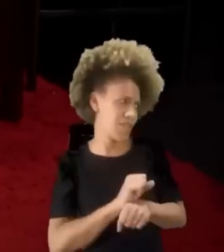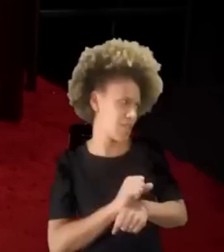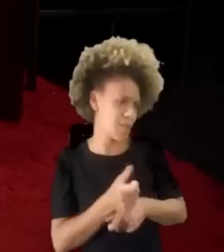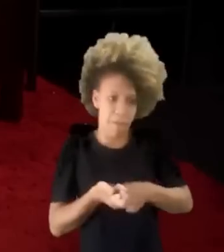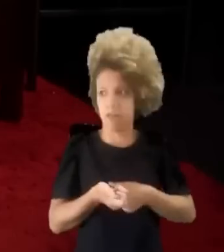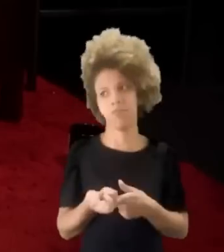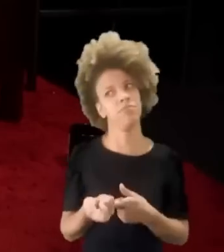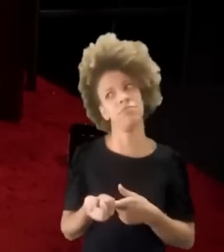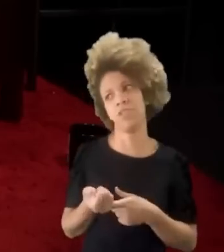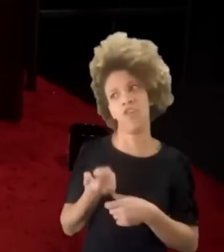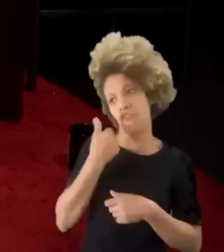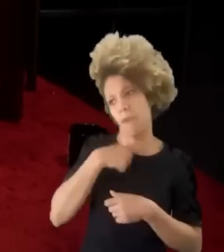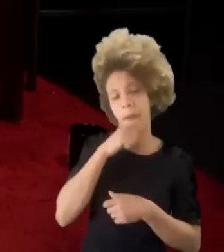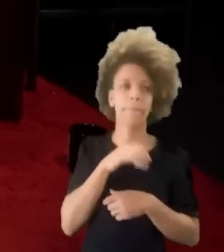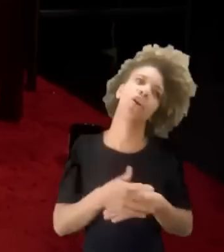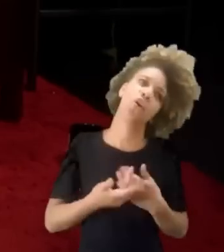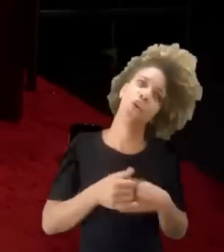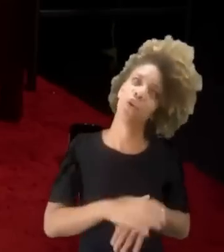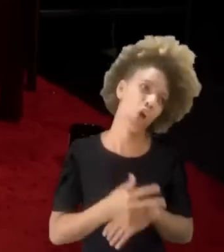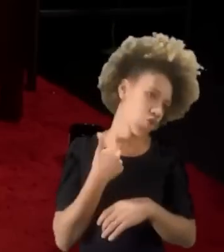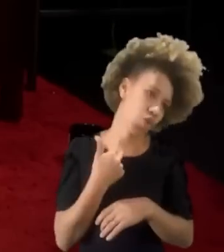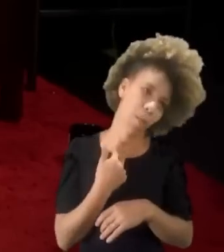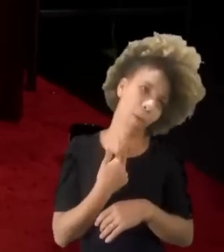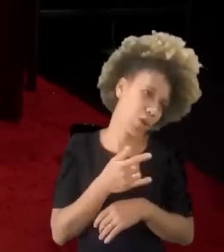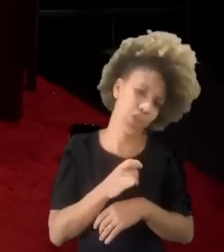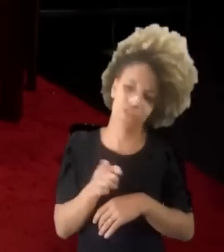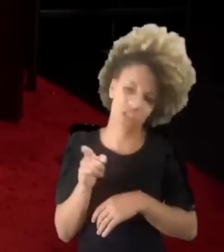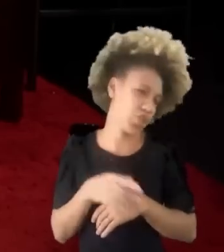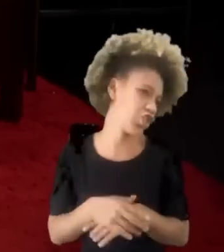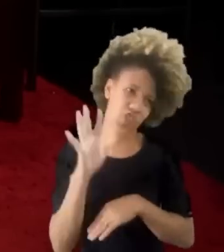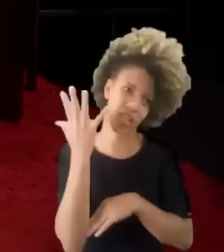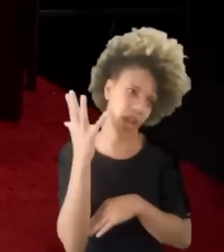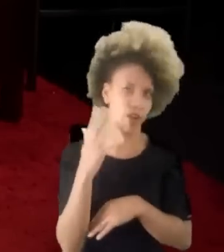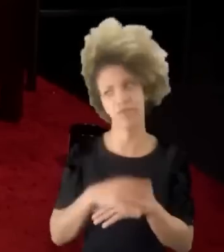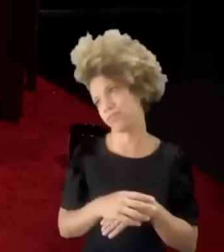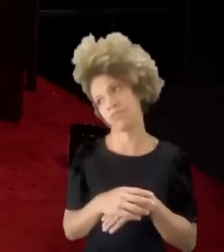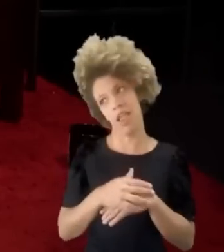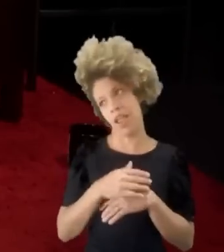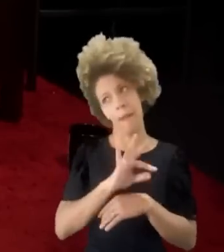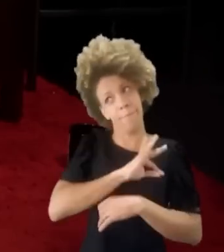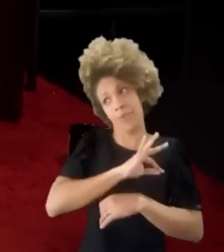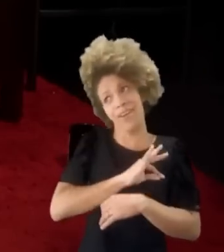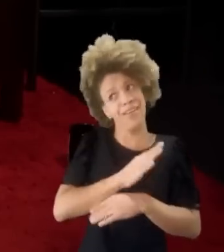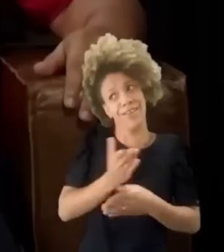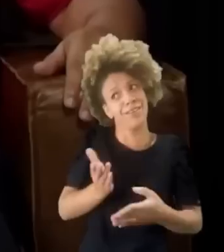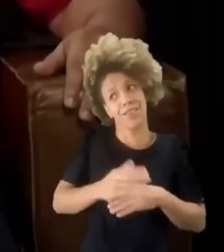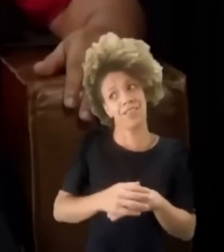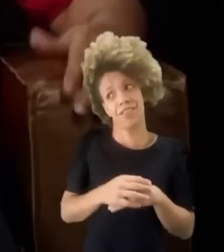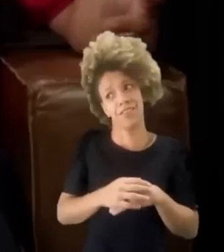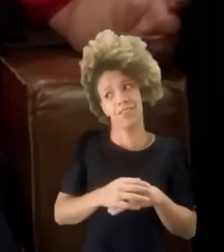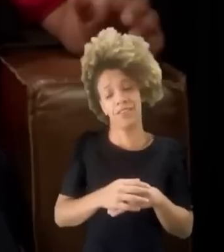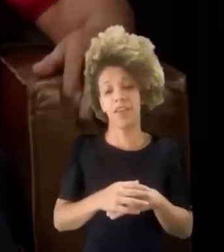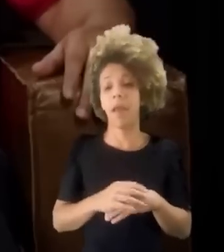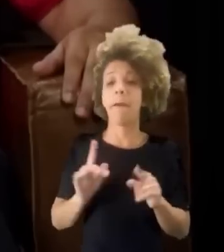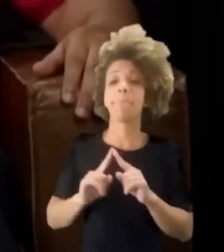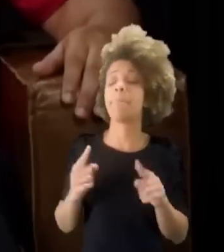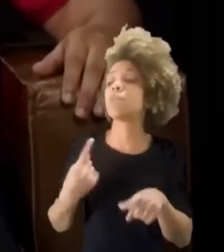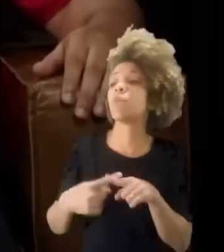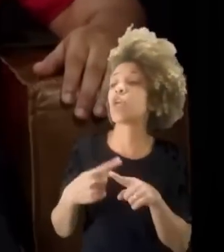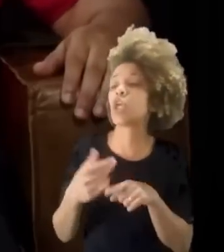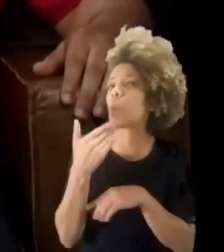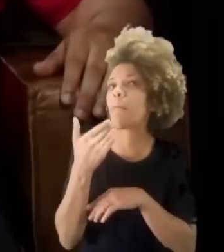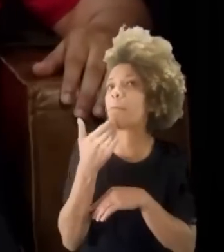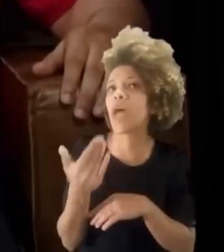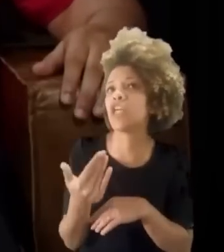a polícia não foi minha mãe que falou ô filho você não pode me dar ali entendeu a polícia entendeu E aí ela falou assim Ah mas por que que você não